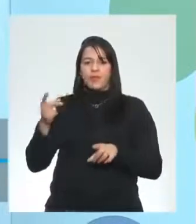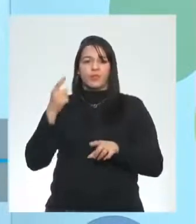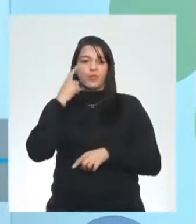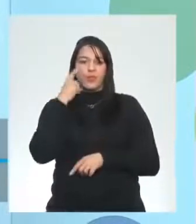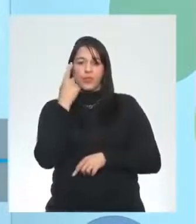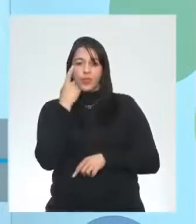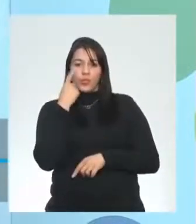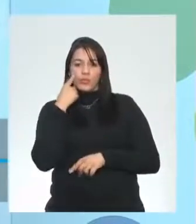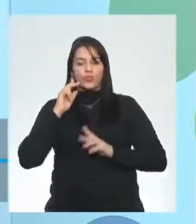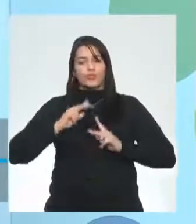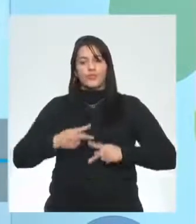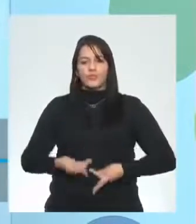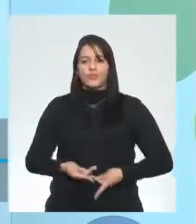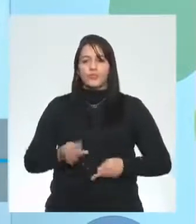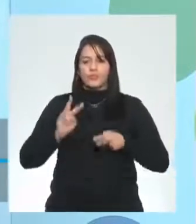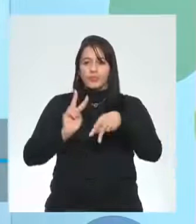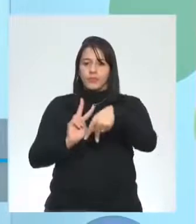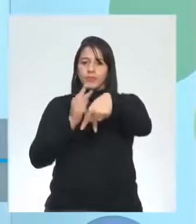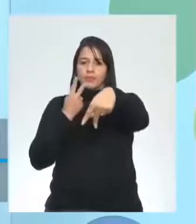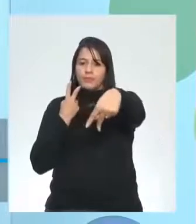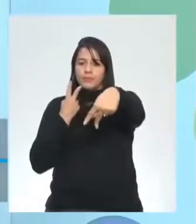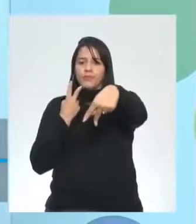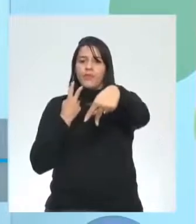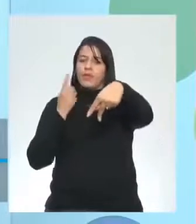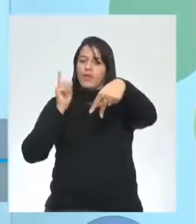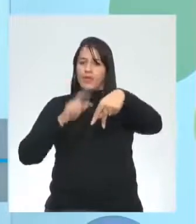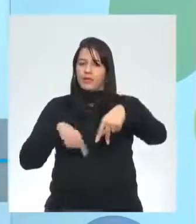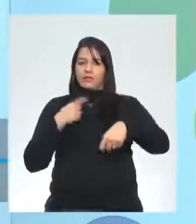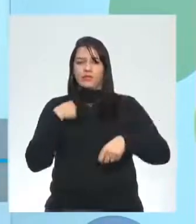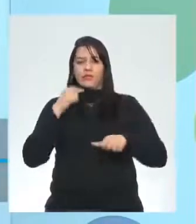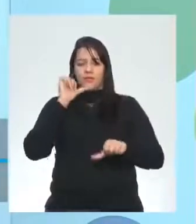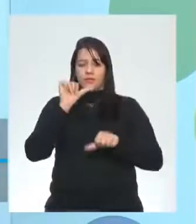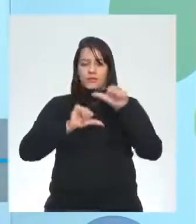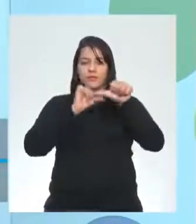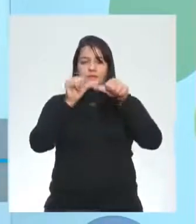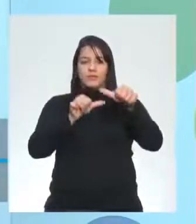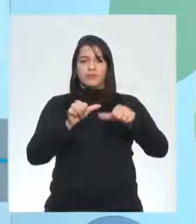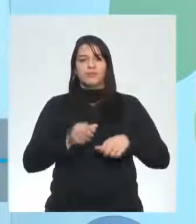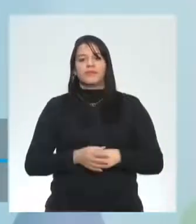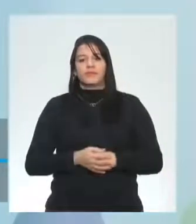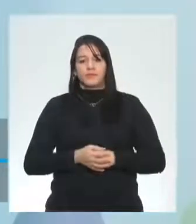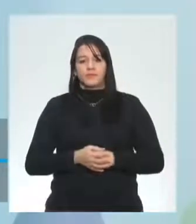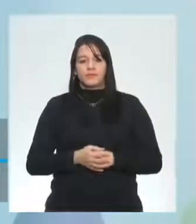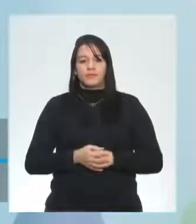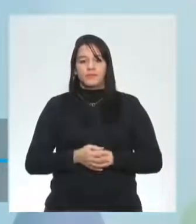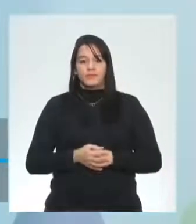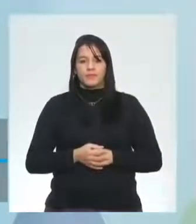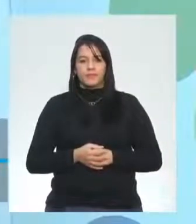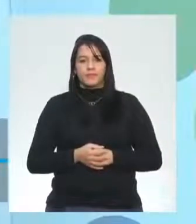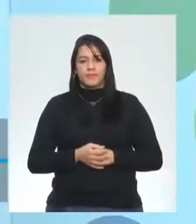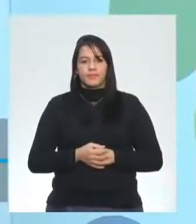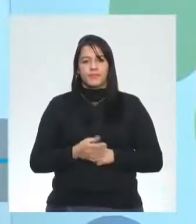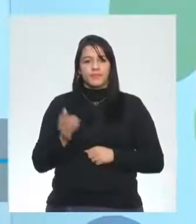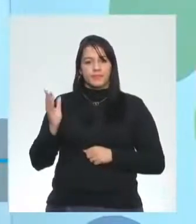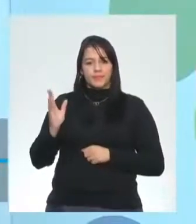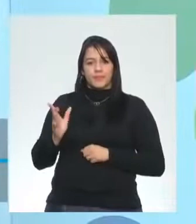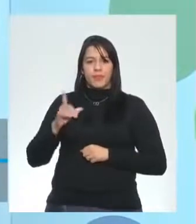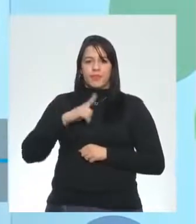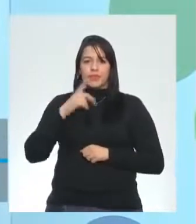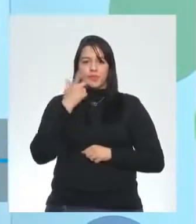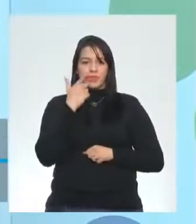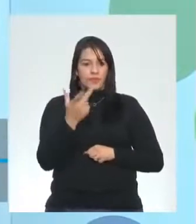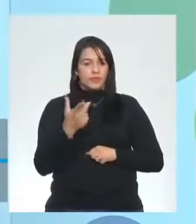a primeira imagem que aí ela é invertida, nosso cérebro que faz aí a inversão da imagem aí no caso. É beleza? Isso aí. O professor Henrique comentou aqui com a gente sobre